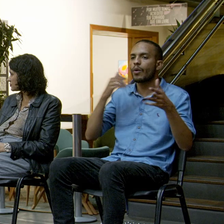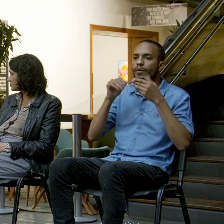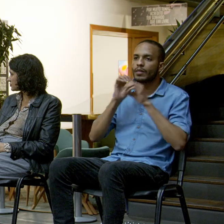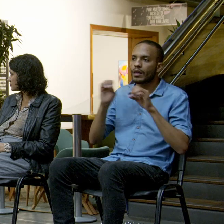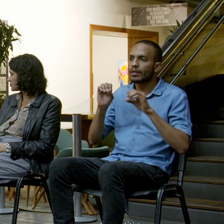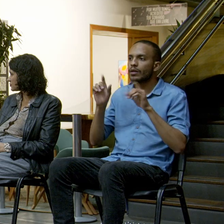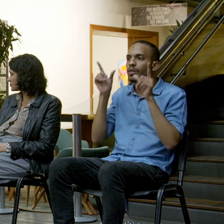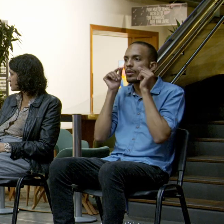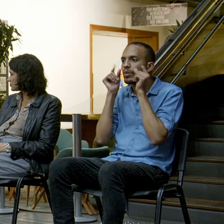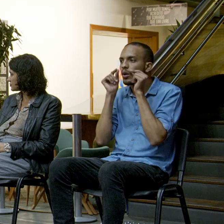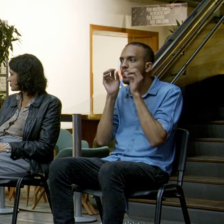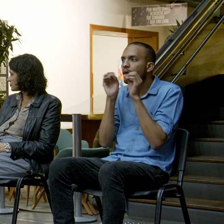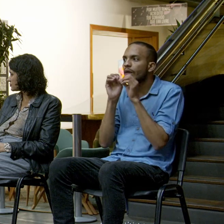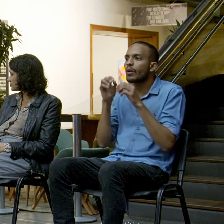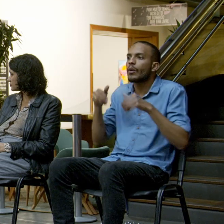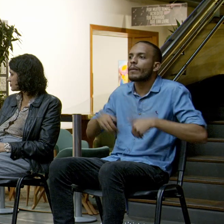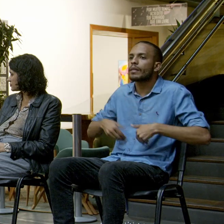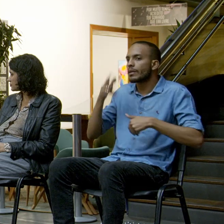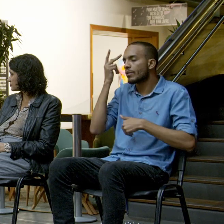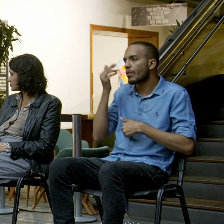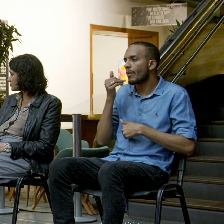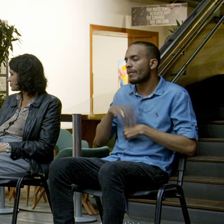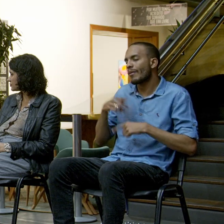com medo da que não come.